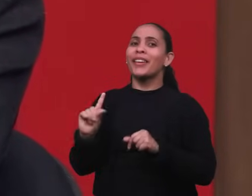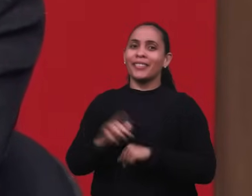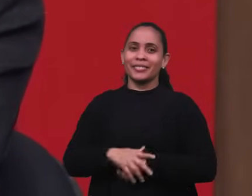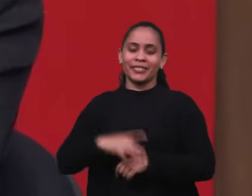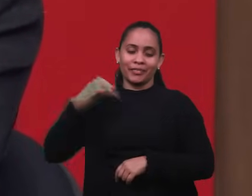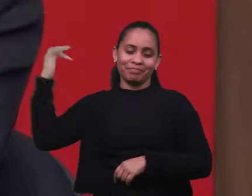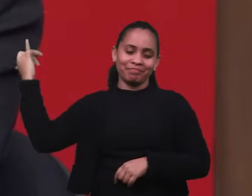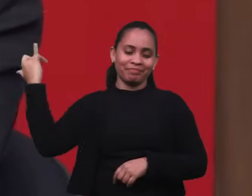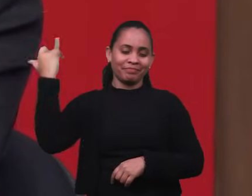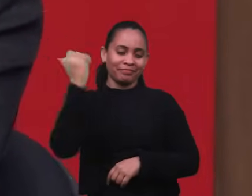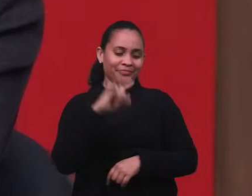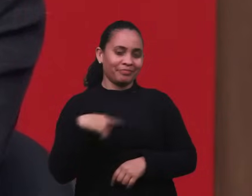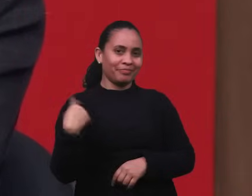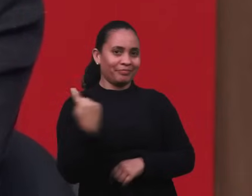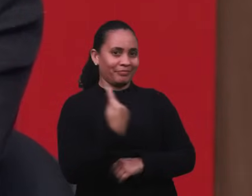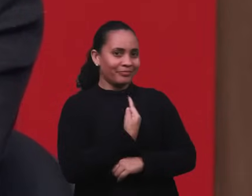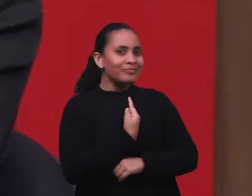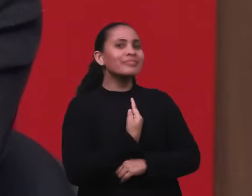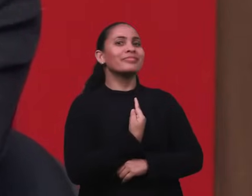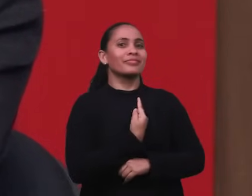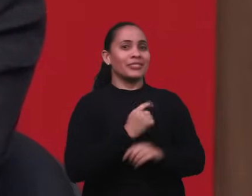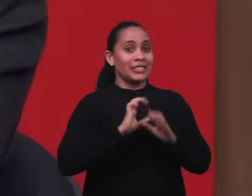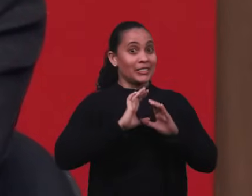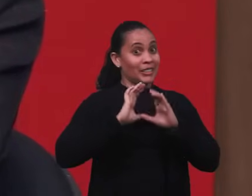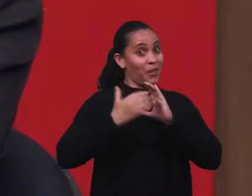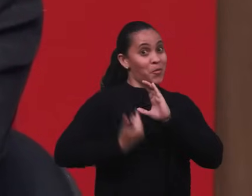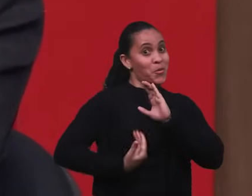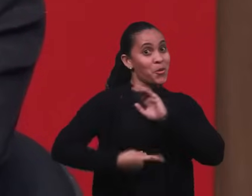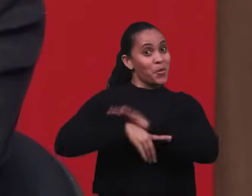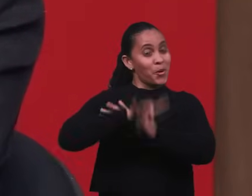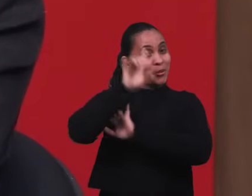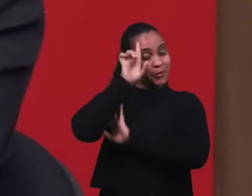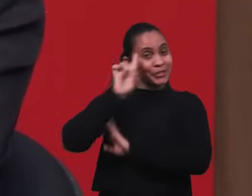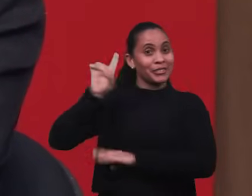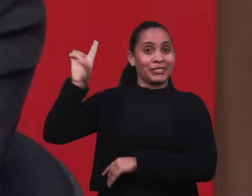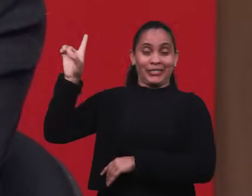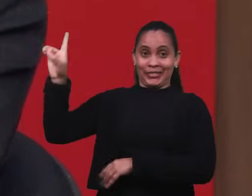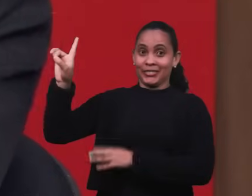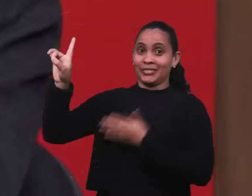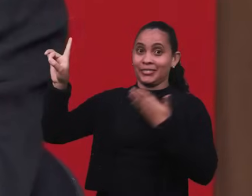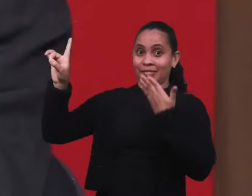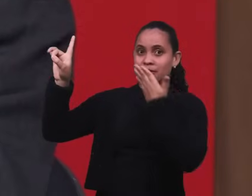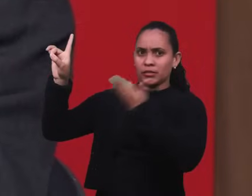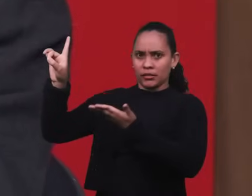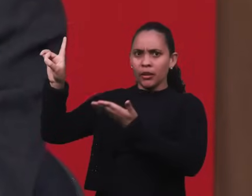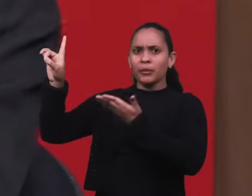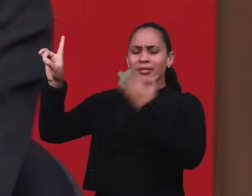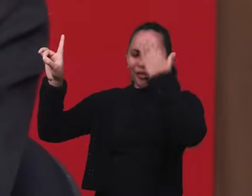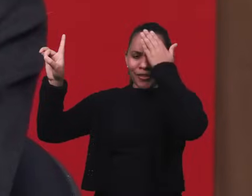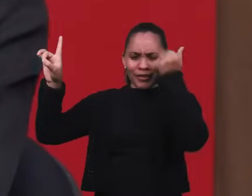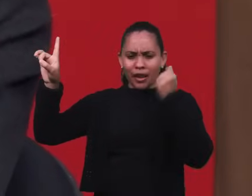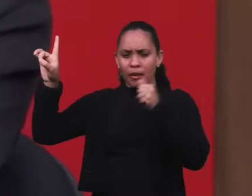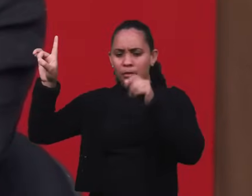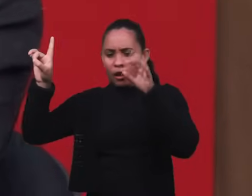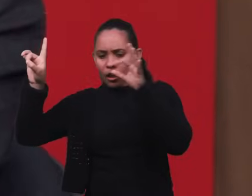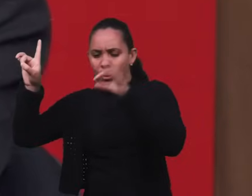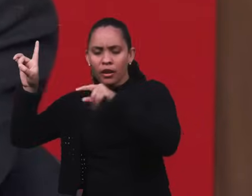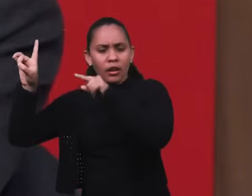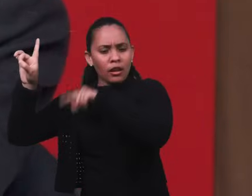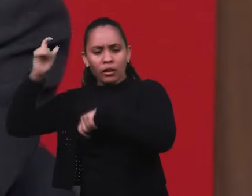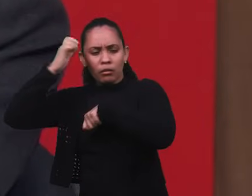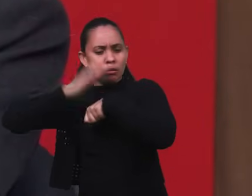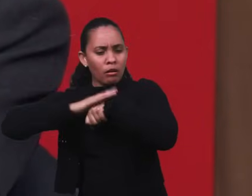pouco desses seus atributos, desse atributo da onisciência. Quando ele traz uma revelação, olha, meu